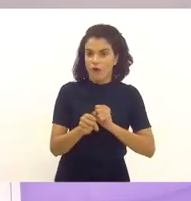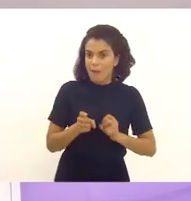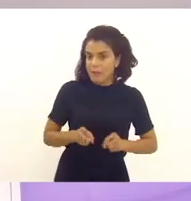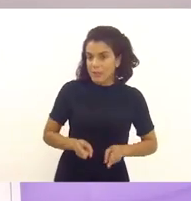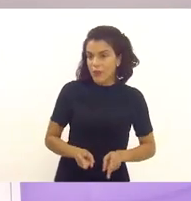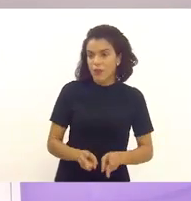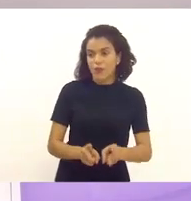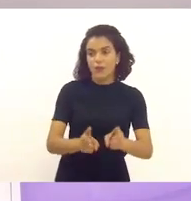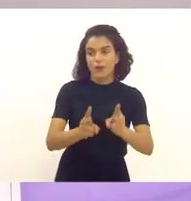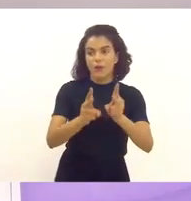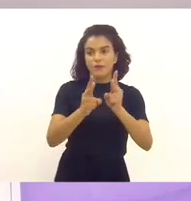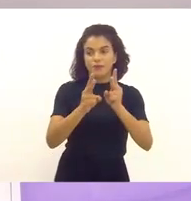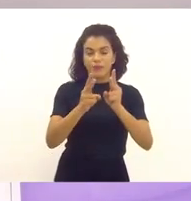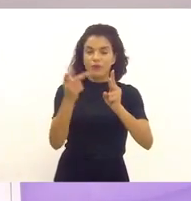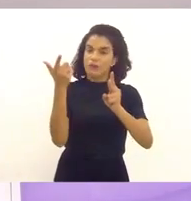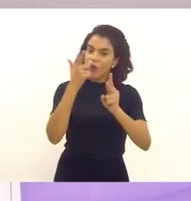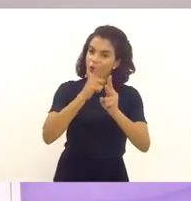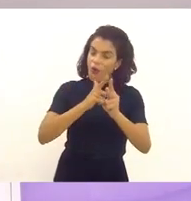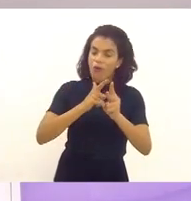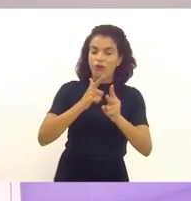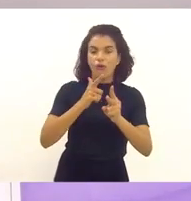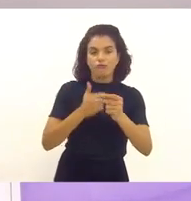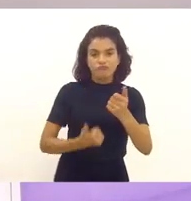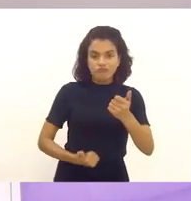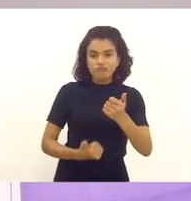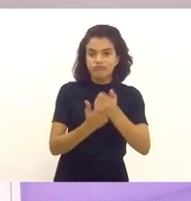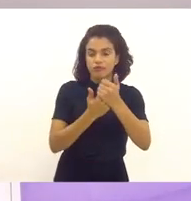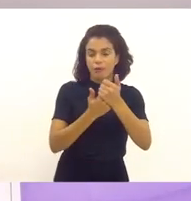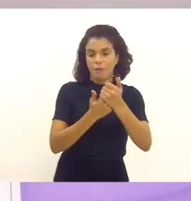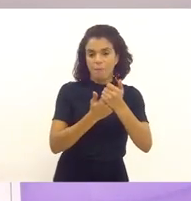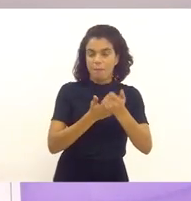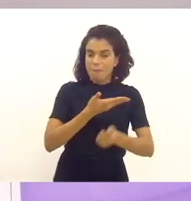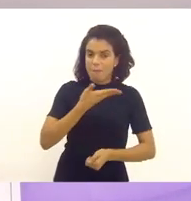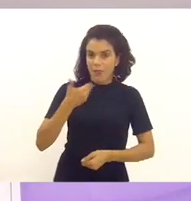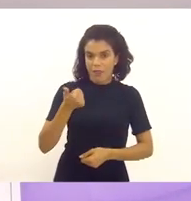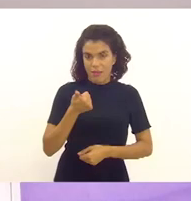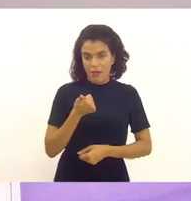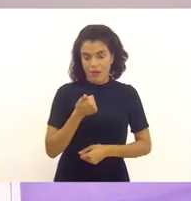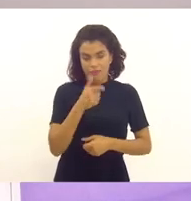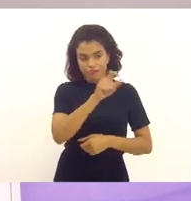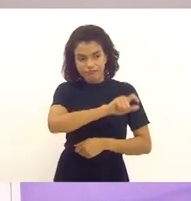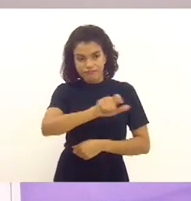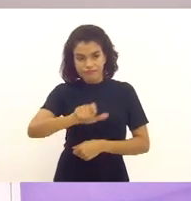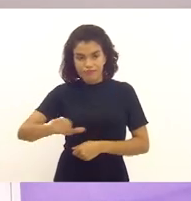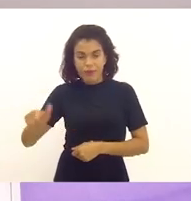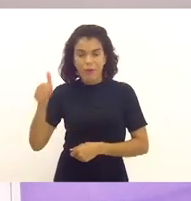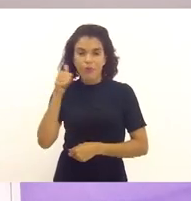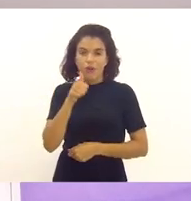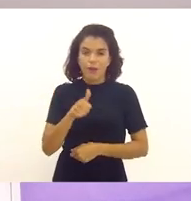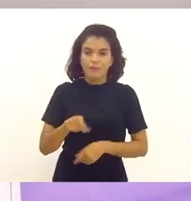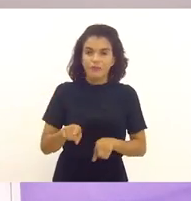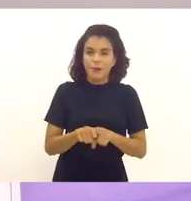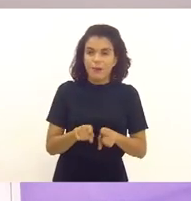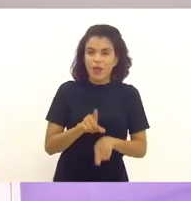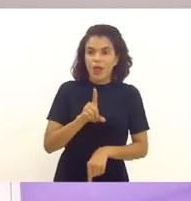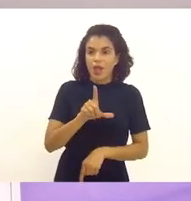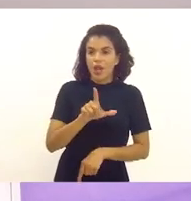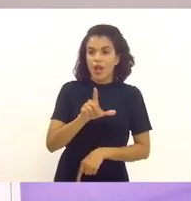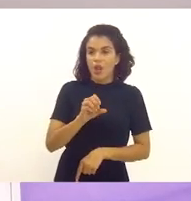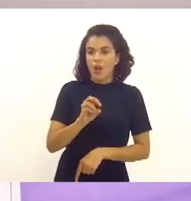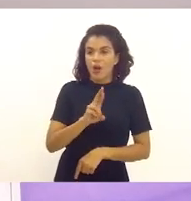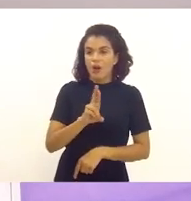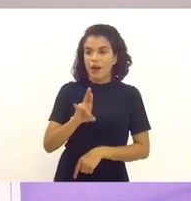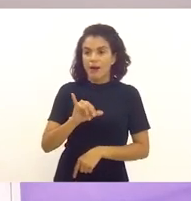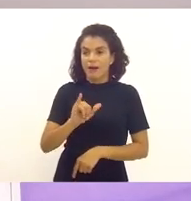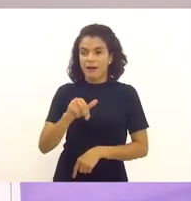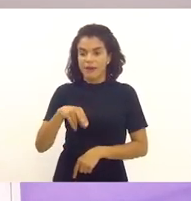agentes para que consiga dar aí o maior suporte a essas mulheres e aí falar da Lorraine também que é do coletivo